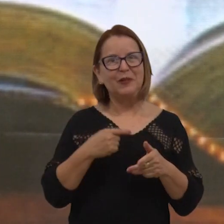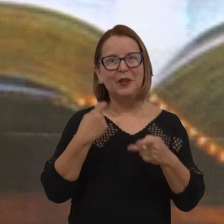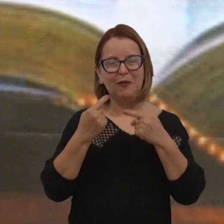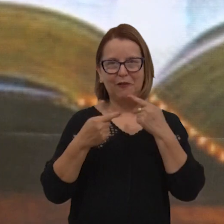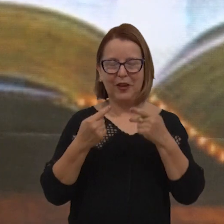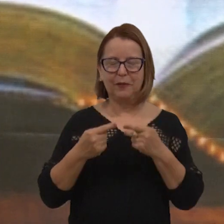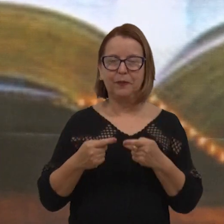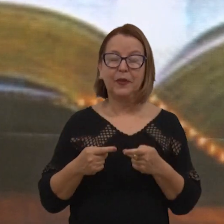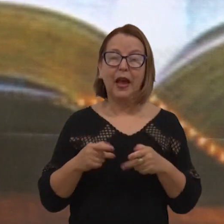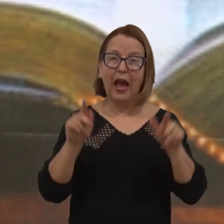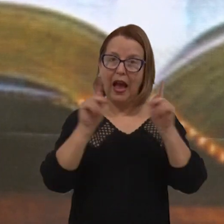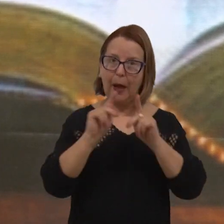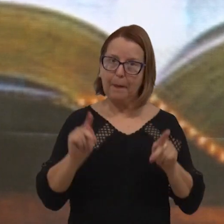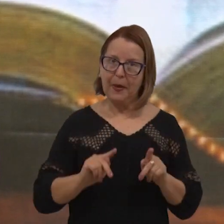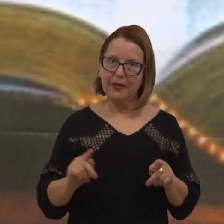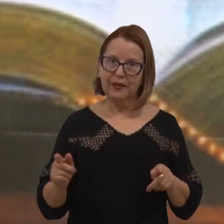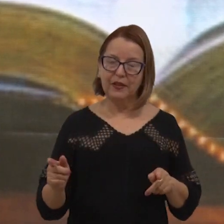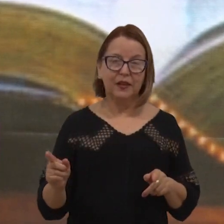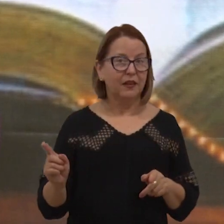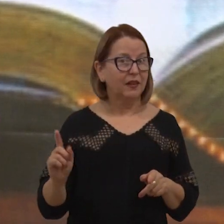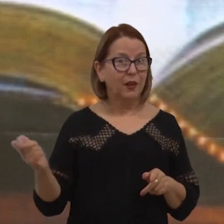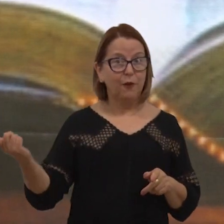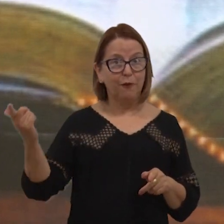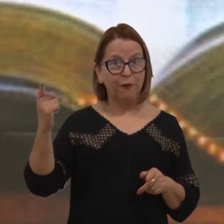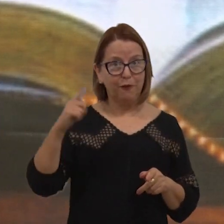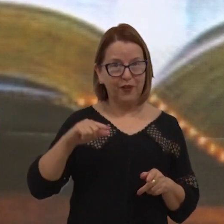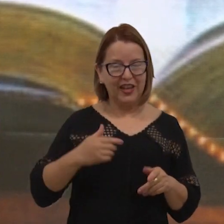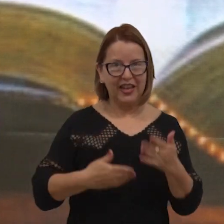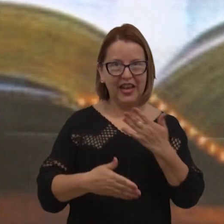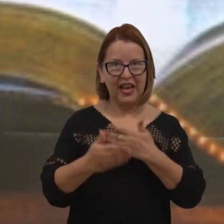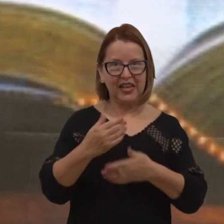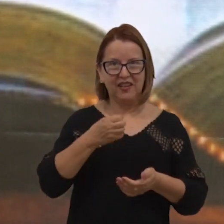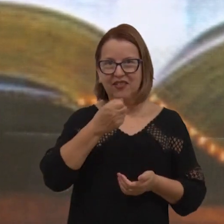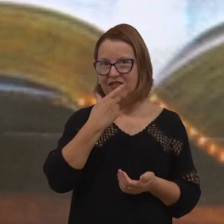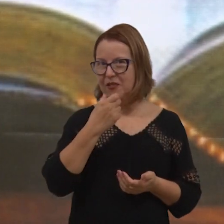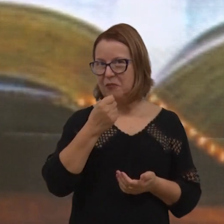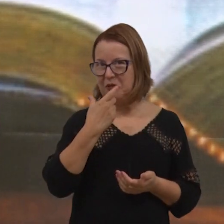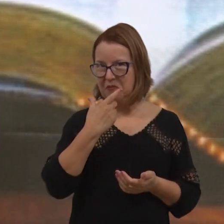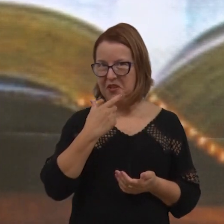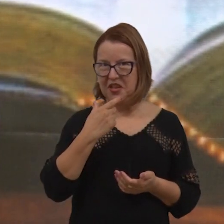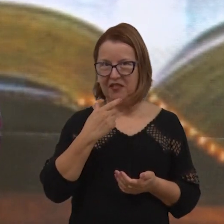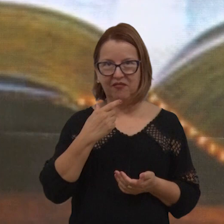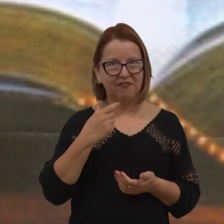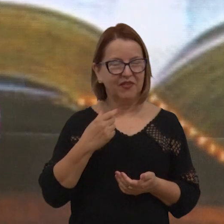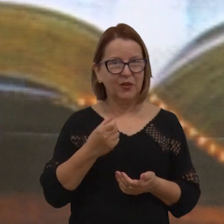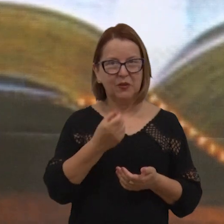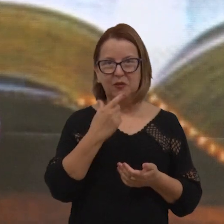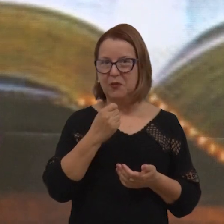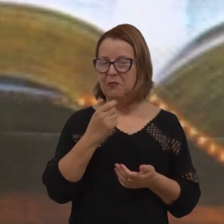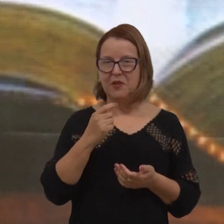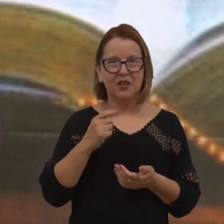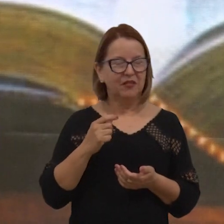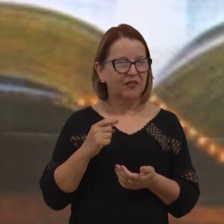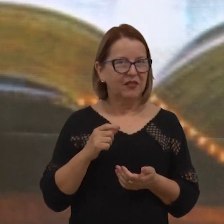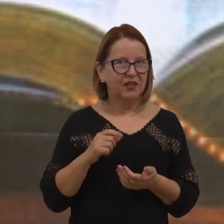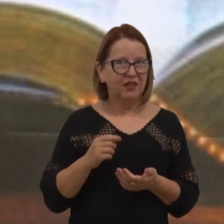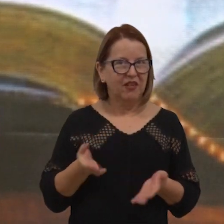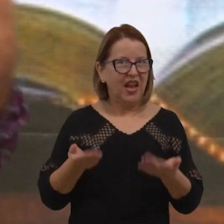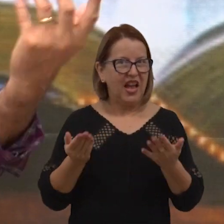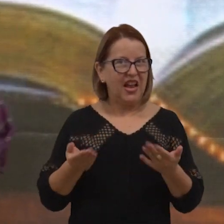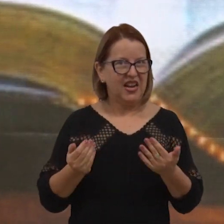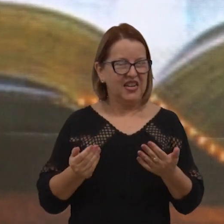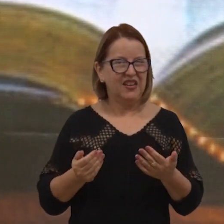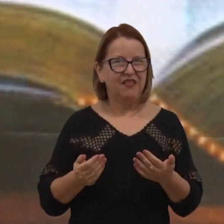de comprimidos. A paz, a comprimido não vai aliviar essas tensões, essas doenças de,